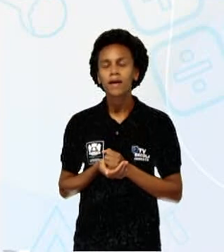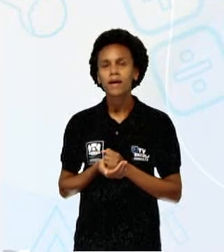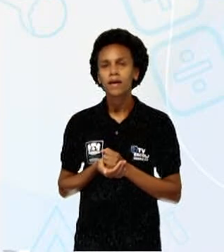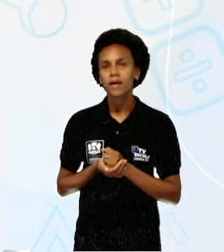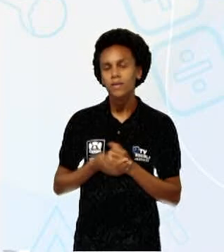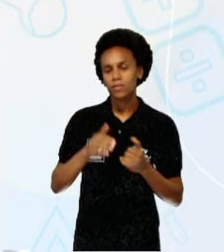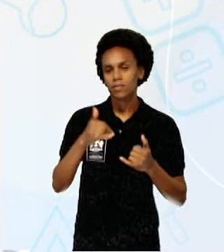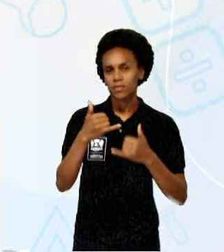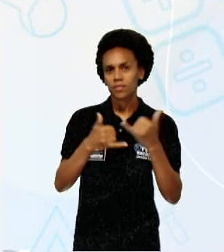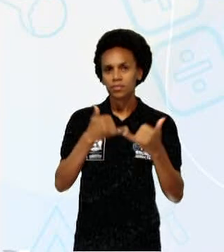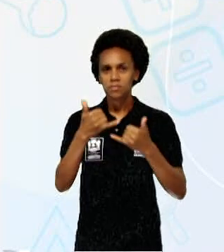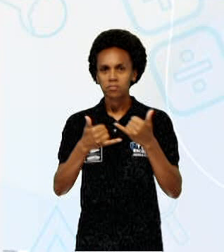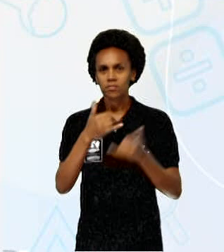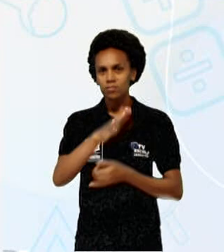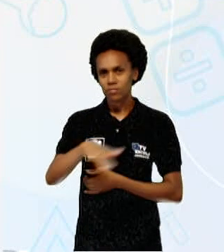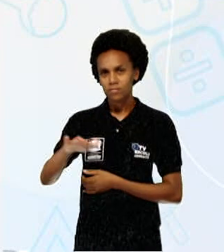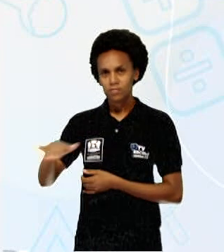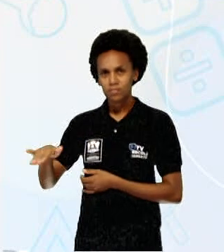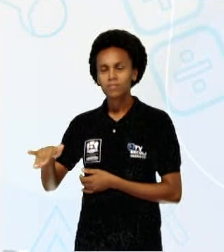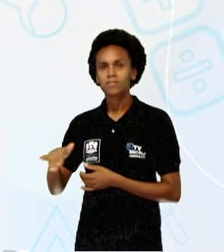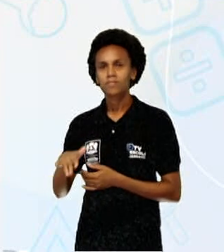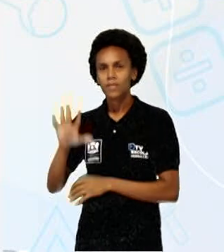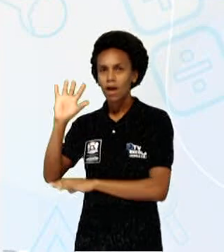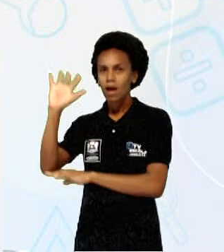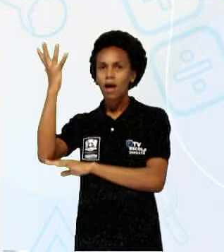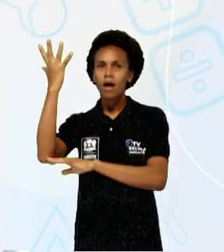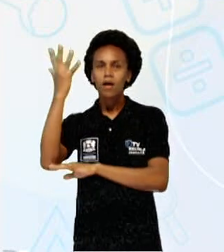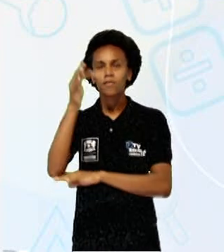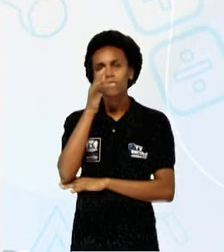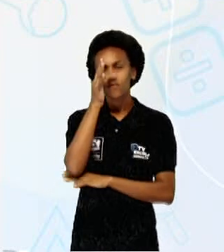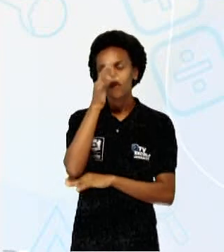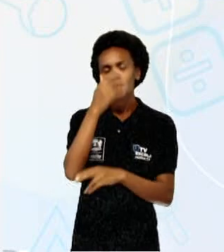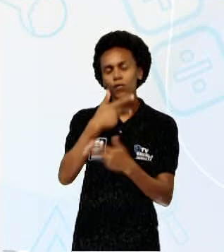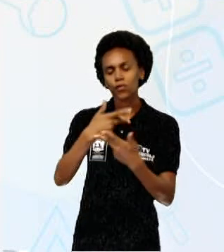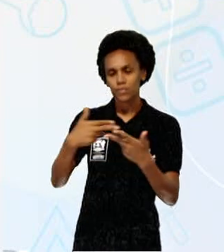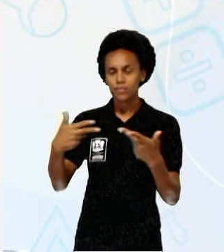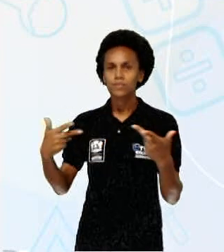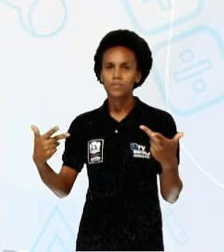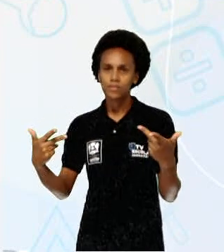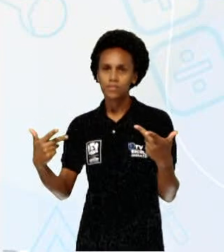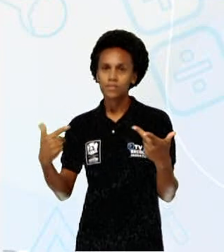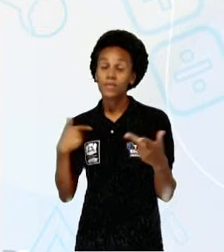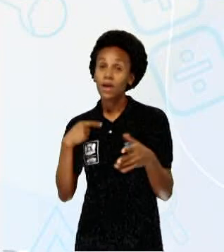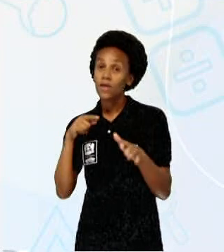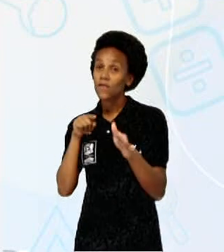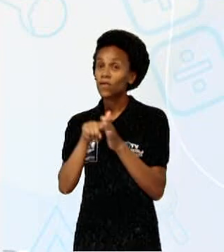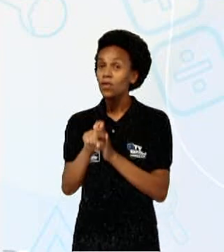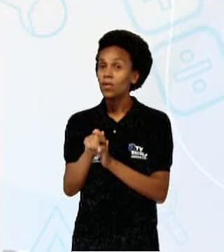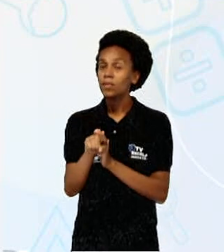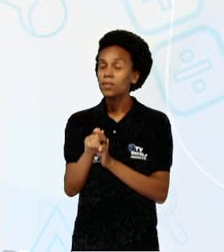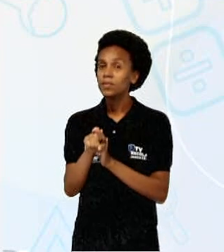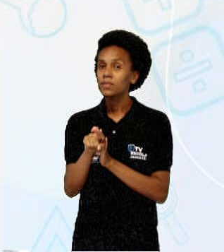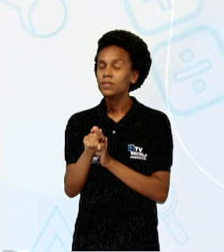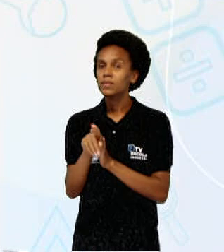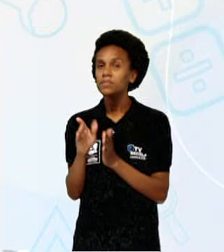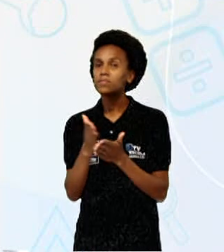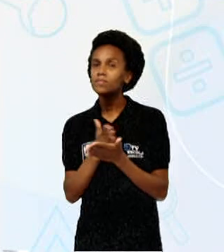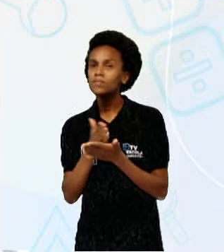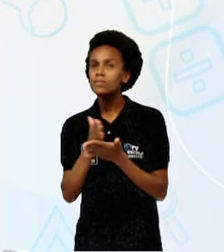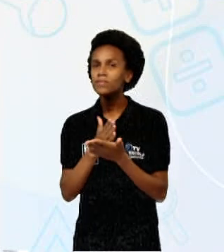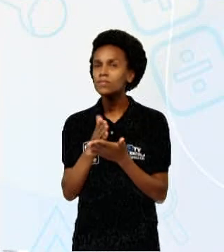vendo árvore flores então vou fazer algumas perguntinhas para vocês relacionada a essa imagem